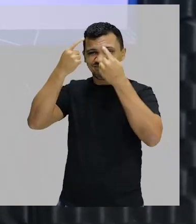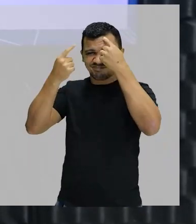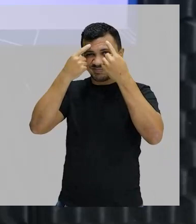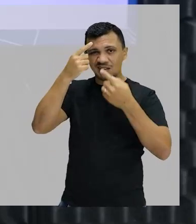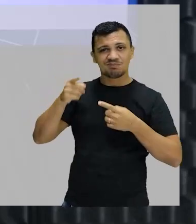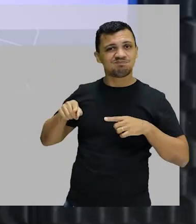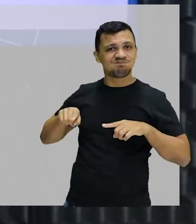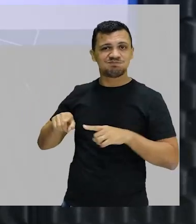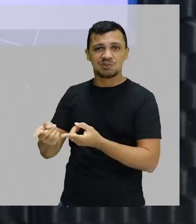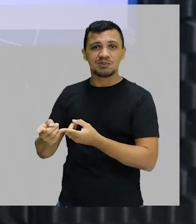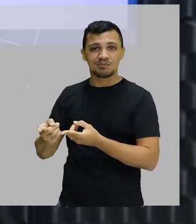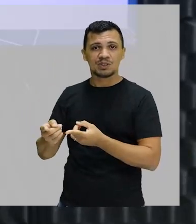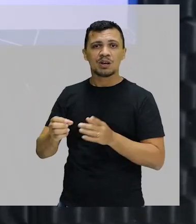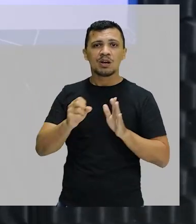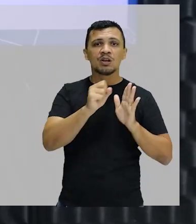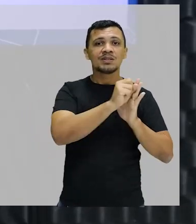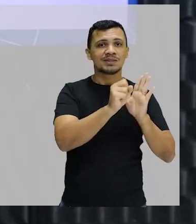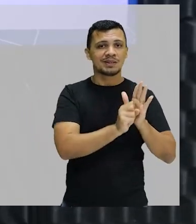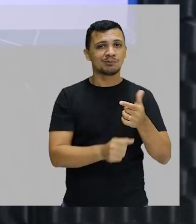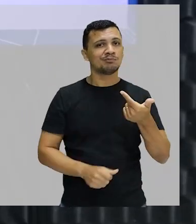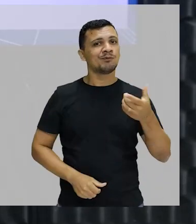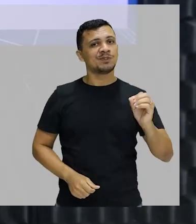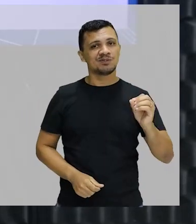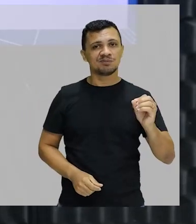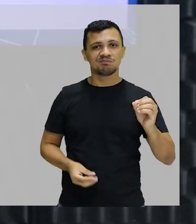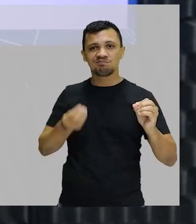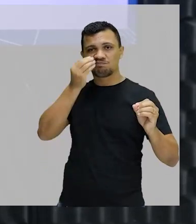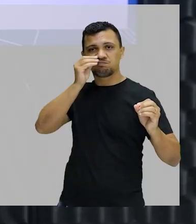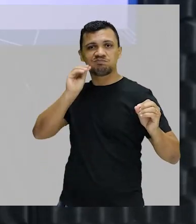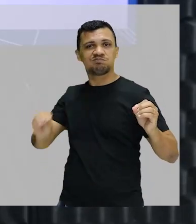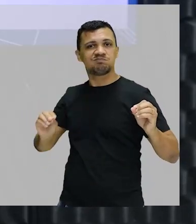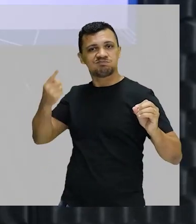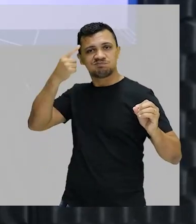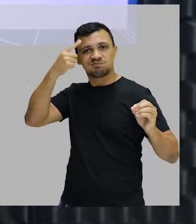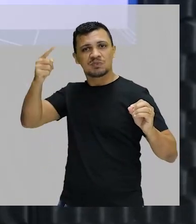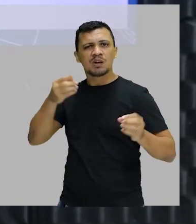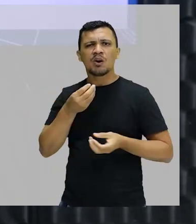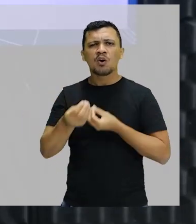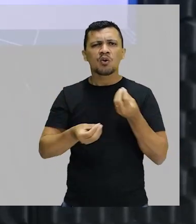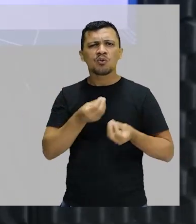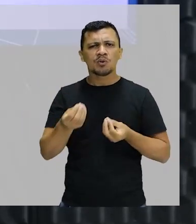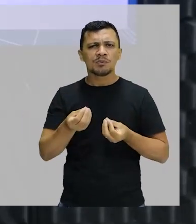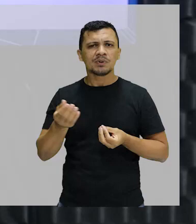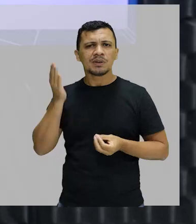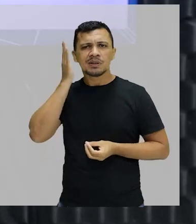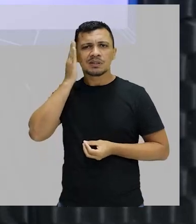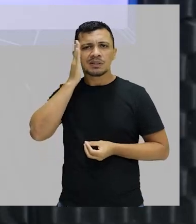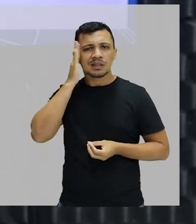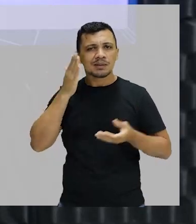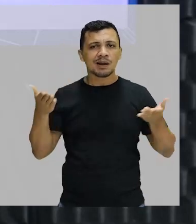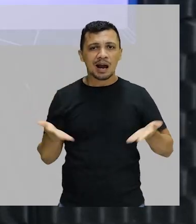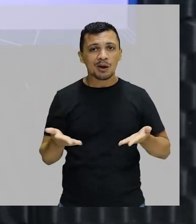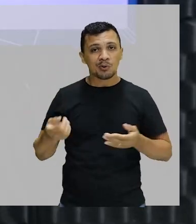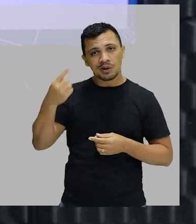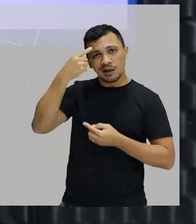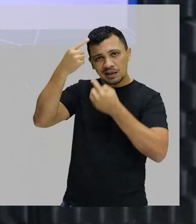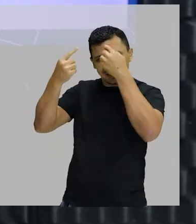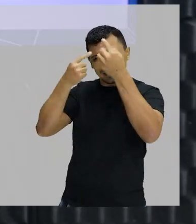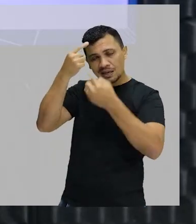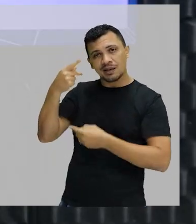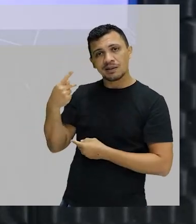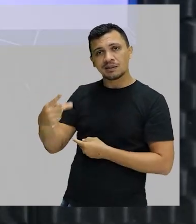XX. Vamos entender agora por que houve uma reação tão negativa, tão contestatória às ideias desse